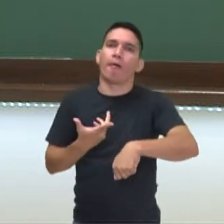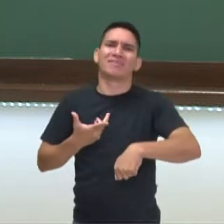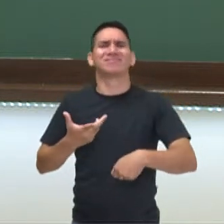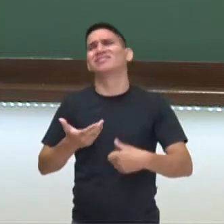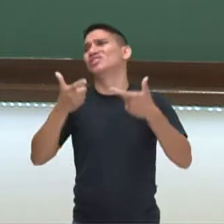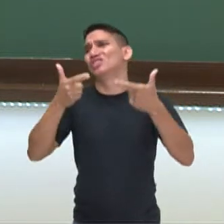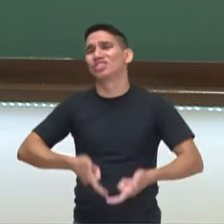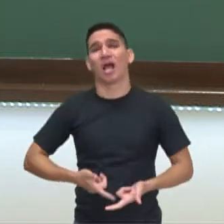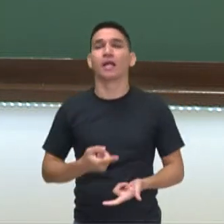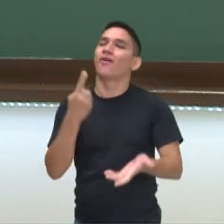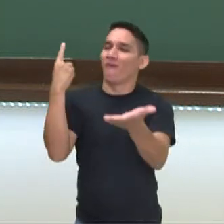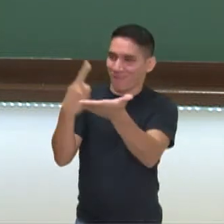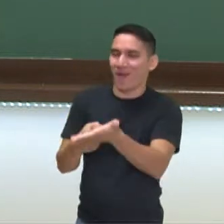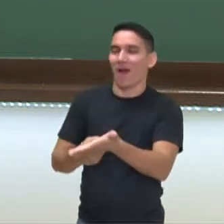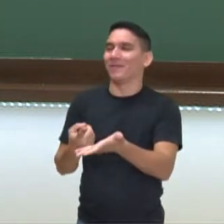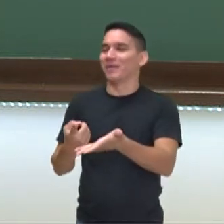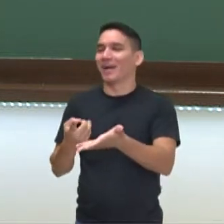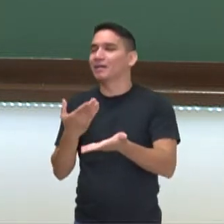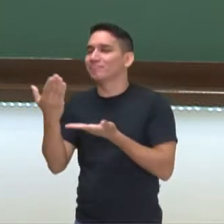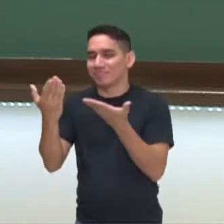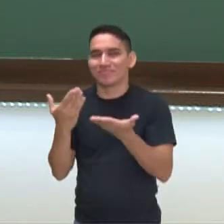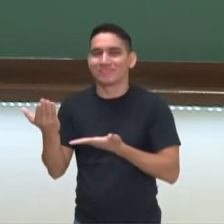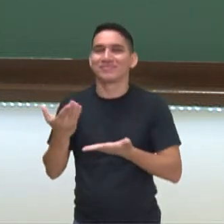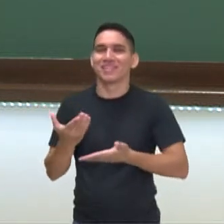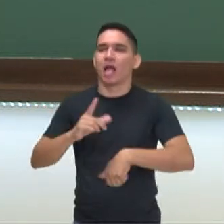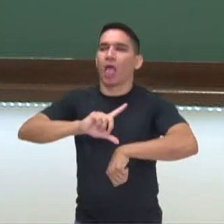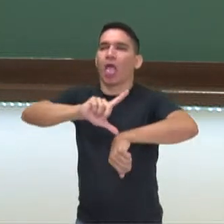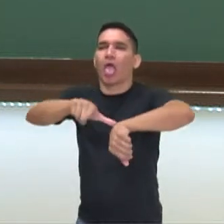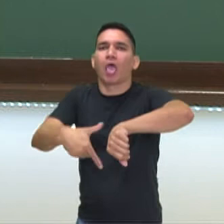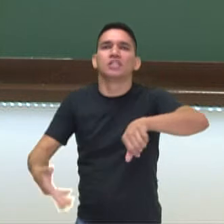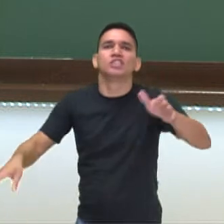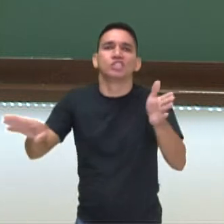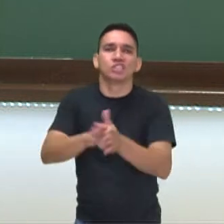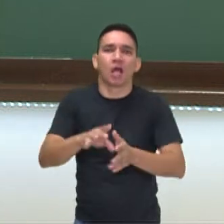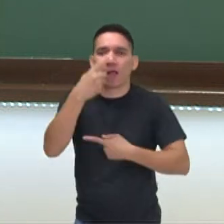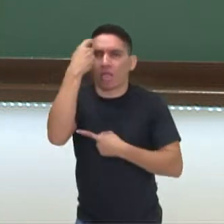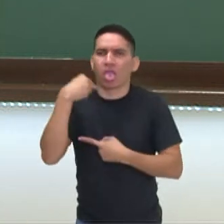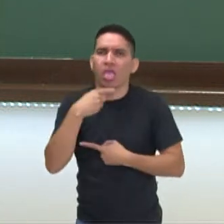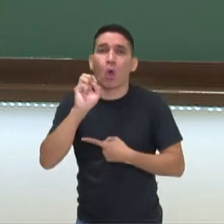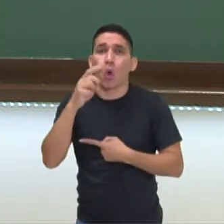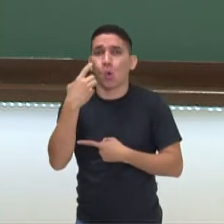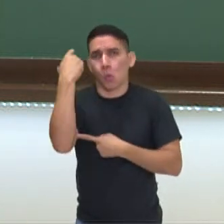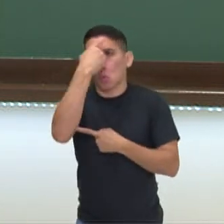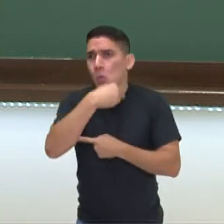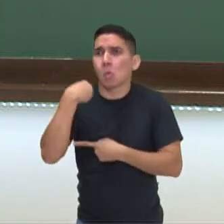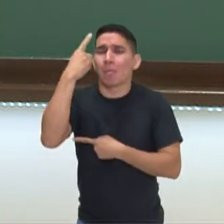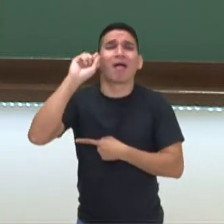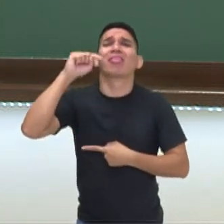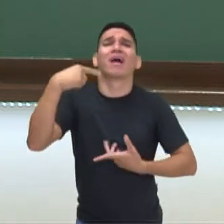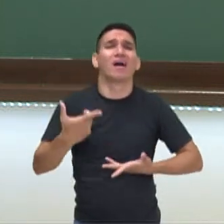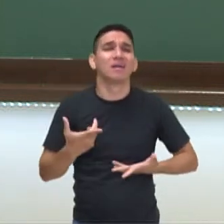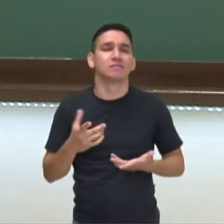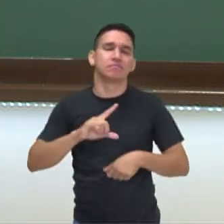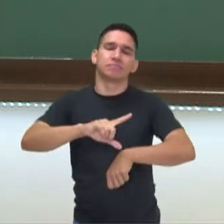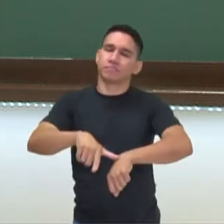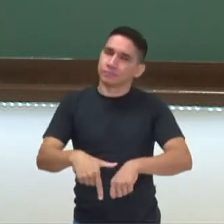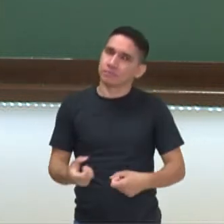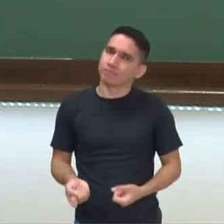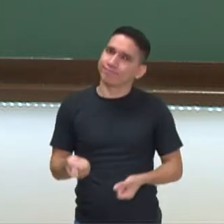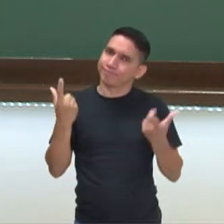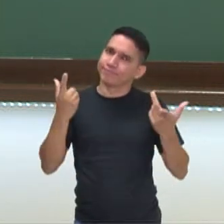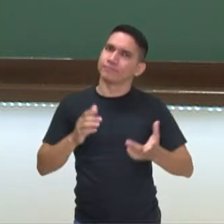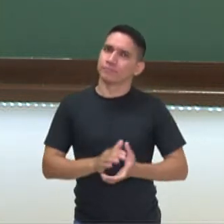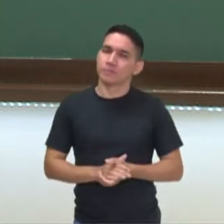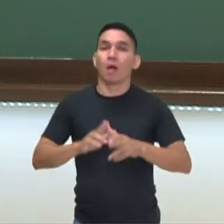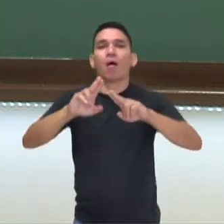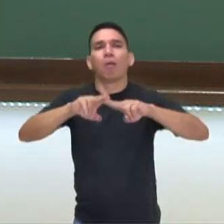mais chata a gente marcar um compromisso e aparecer nesse compromisso meia hora, uma hora depois, né? Então vejam que os pilares,